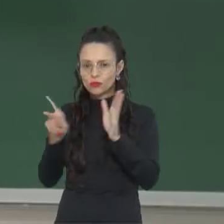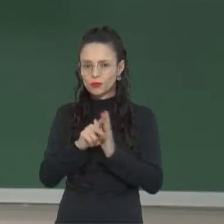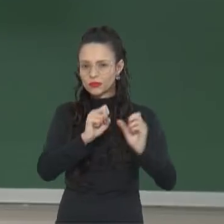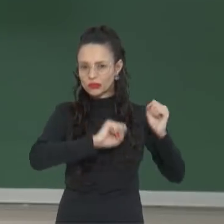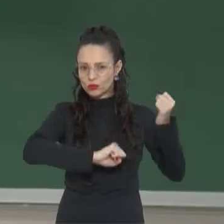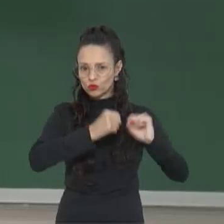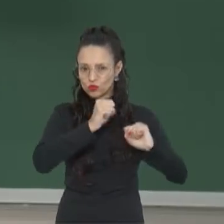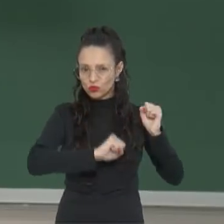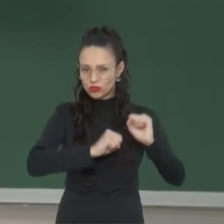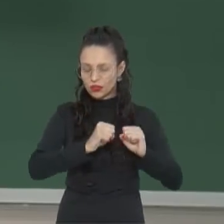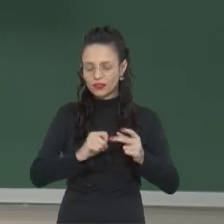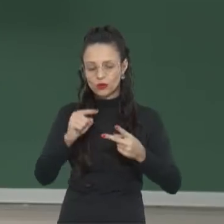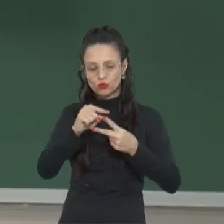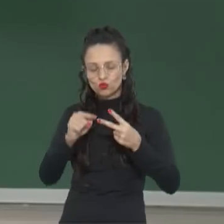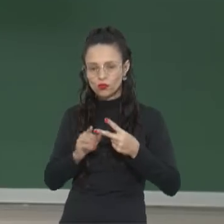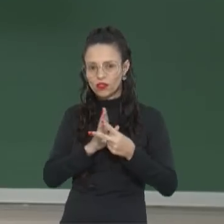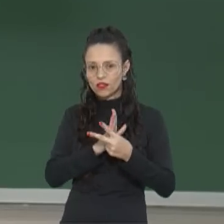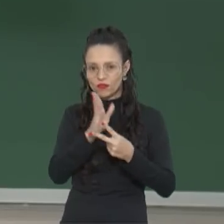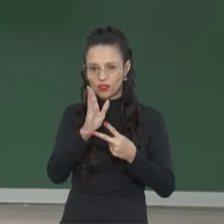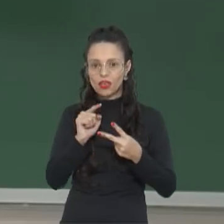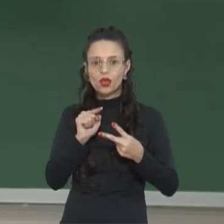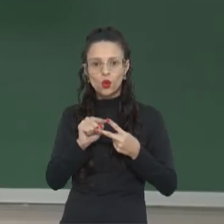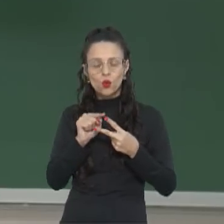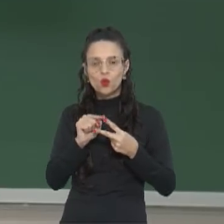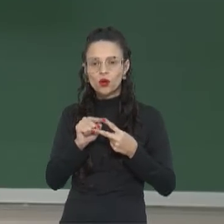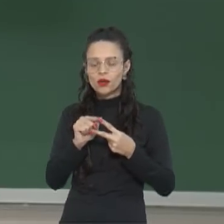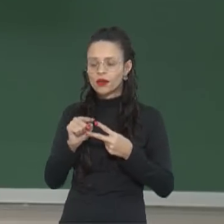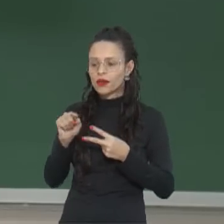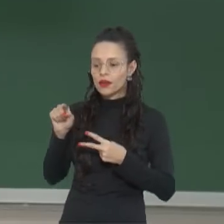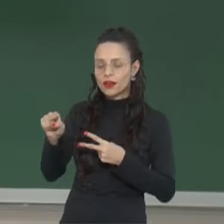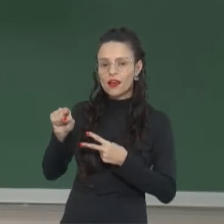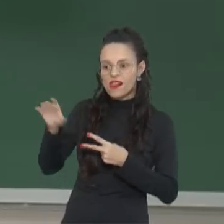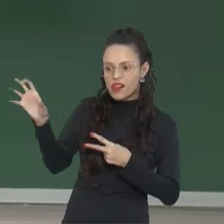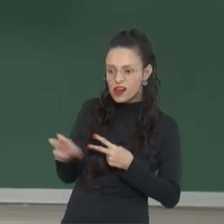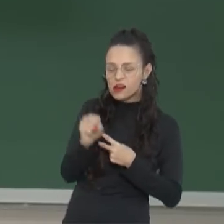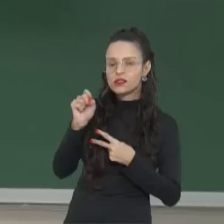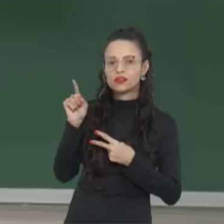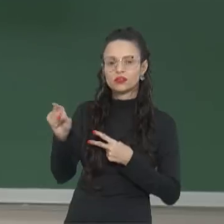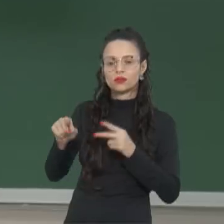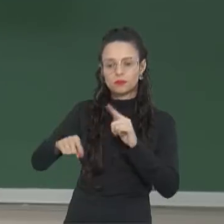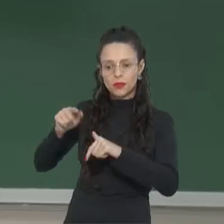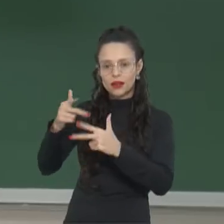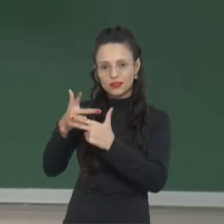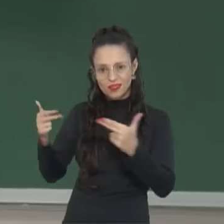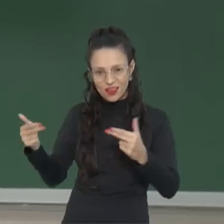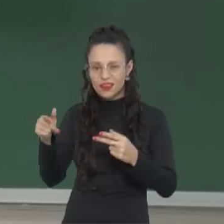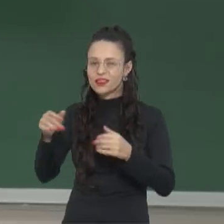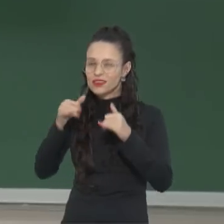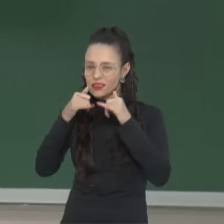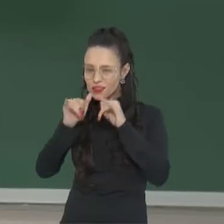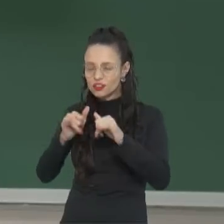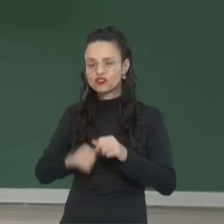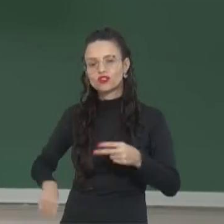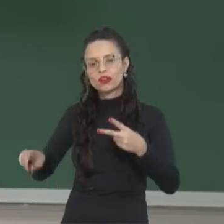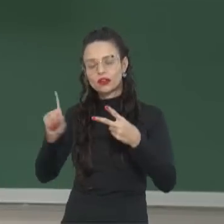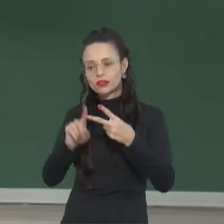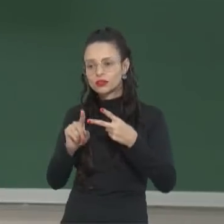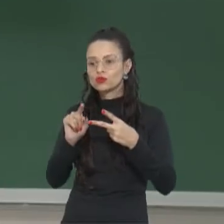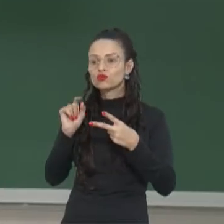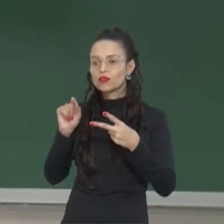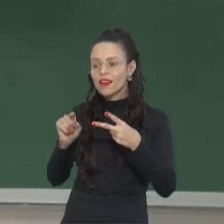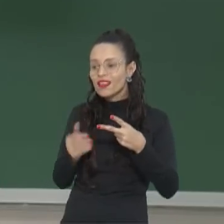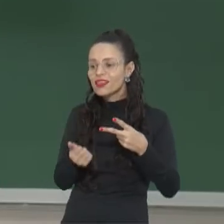industrializados. Então, duas vias: conseguir tirar desses países matérias-primas baratas e fontes de energia e levar até